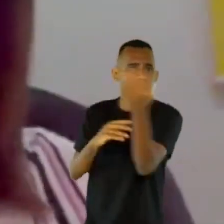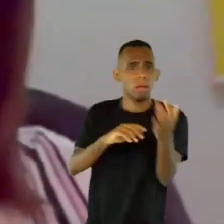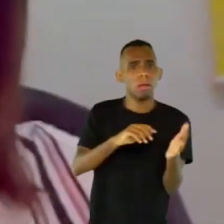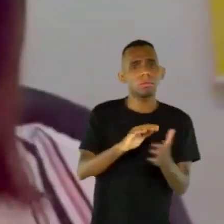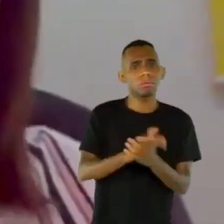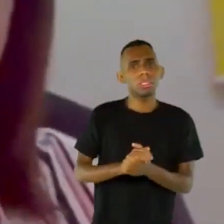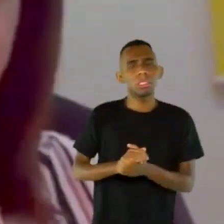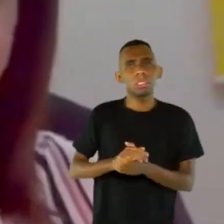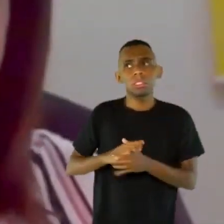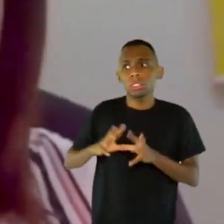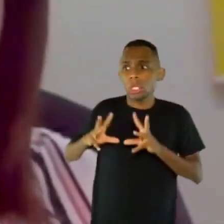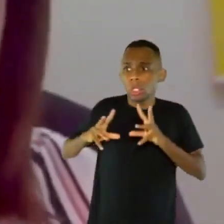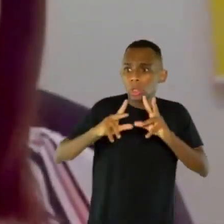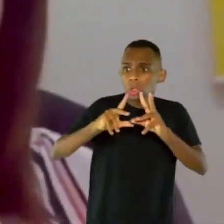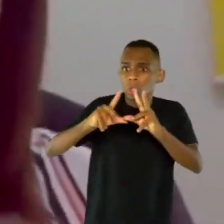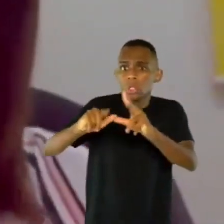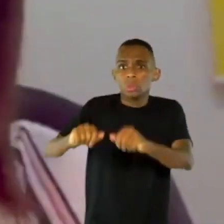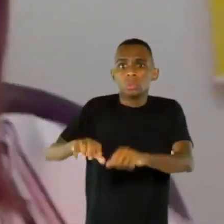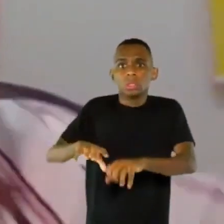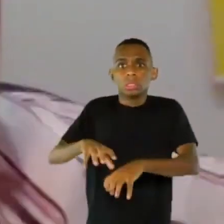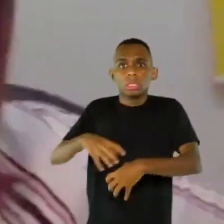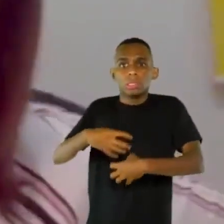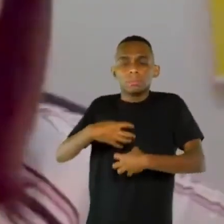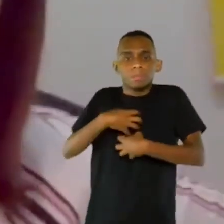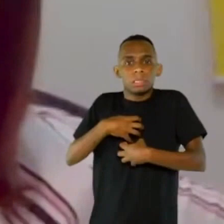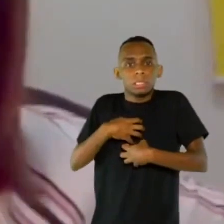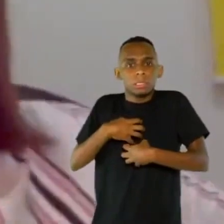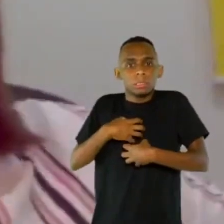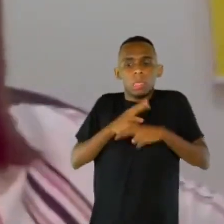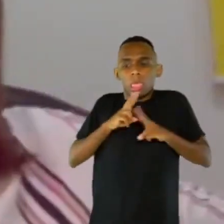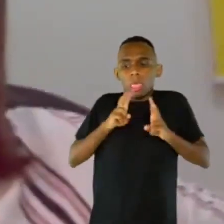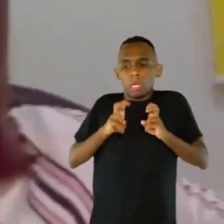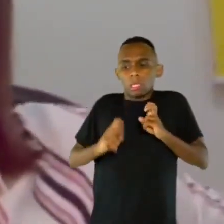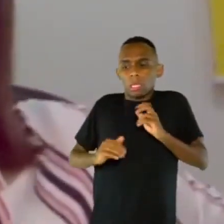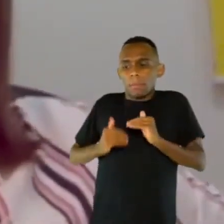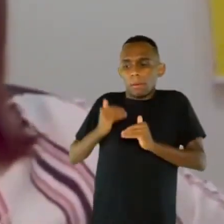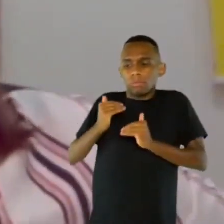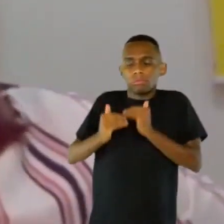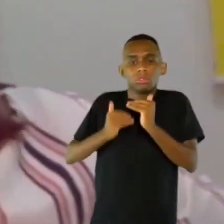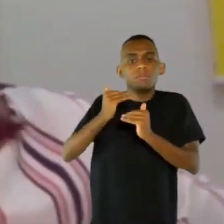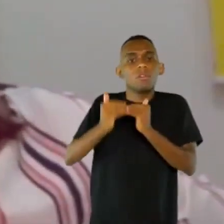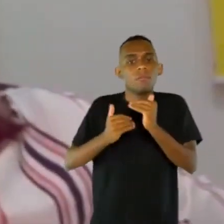para mim, cada vez mais essa mosca temática está me picando.